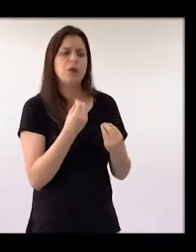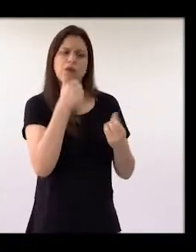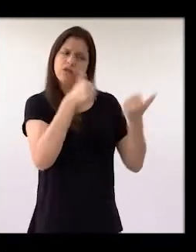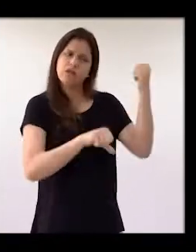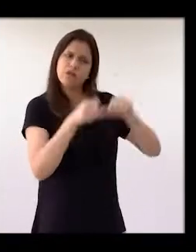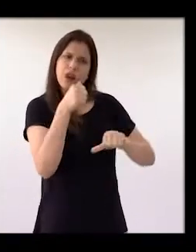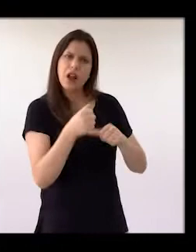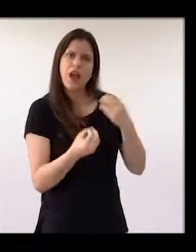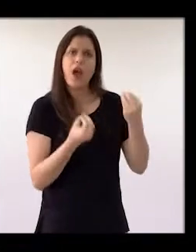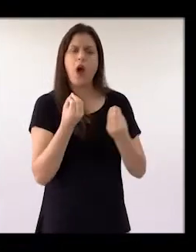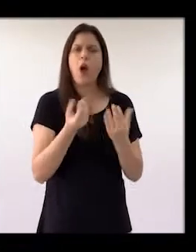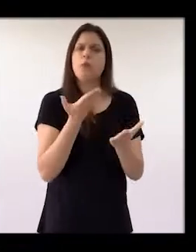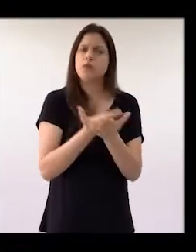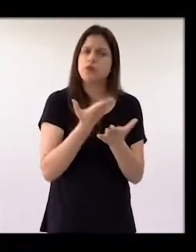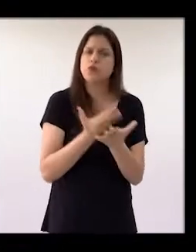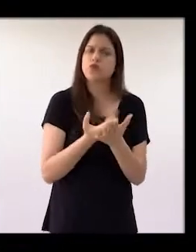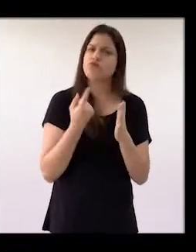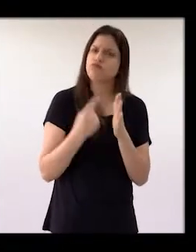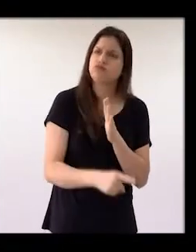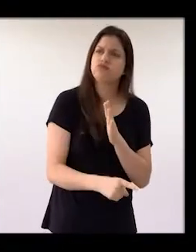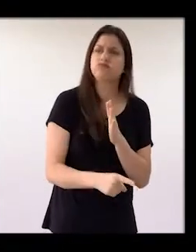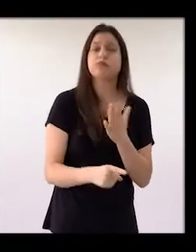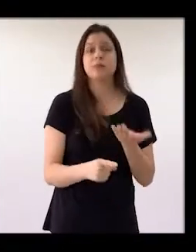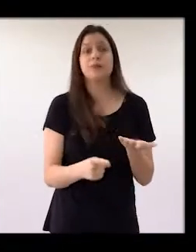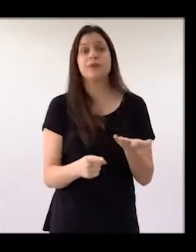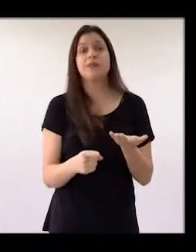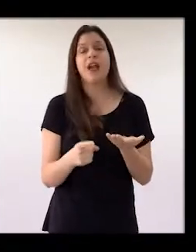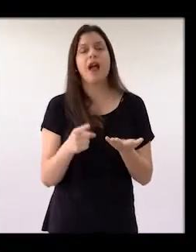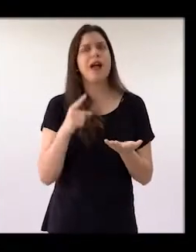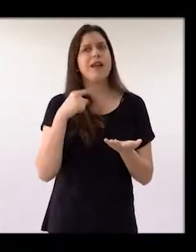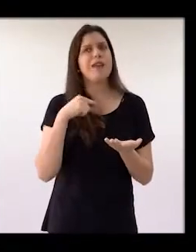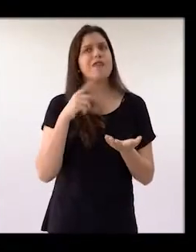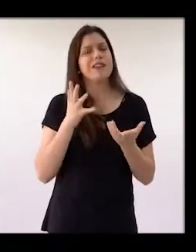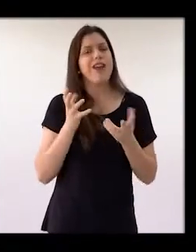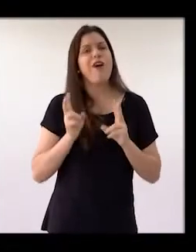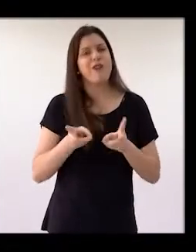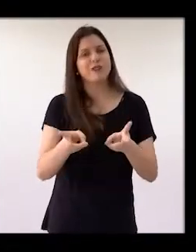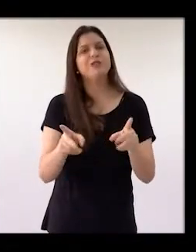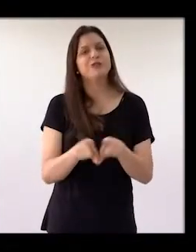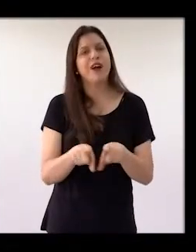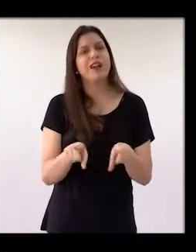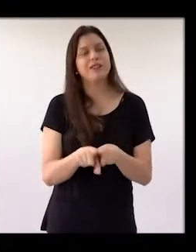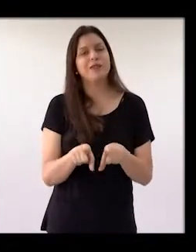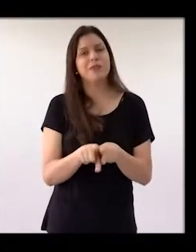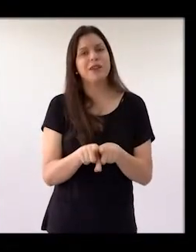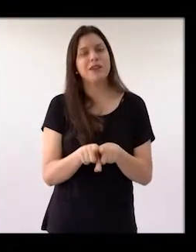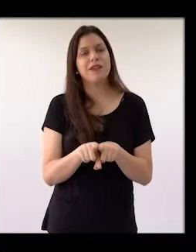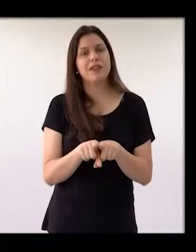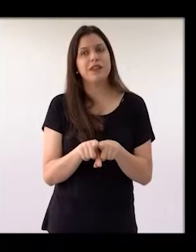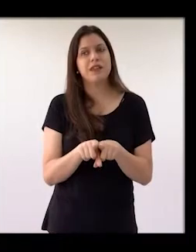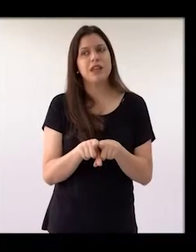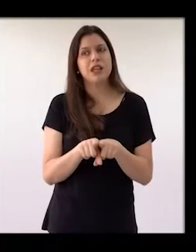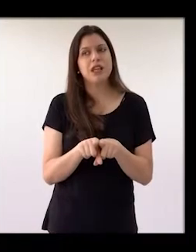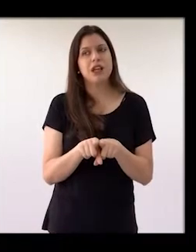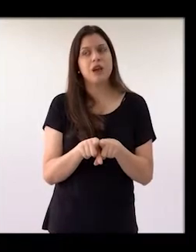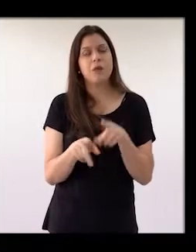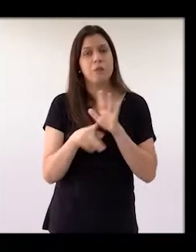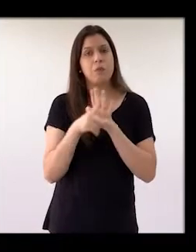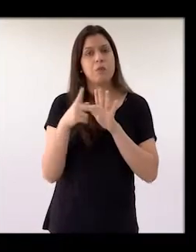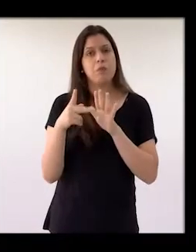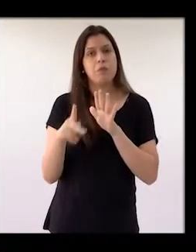Então, comecei a desenvolver a partir desse estudo, que eu tive que estudar isso, e no mestrado resolvi continuar essa parte, mas mais para a questão